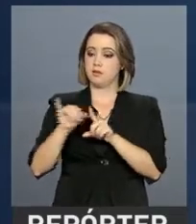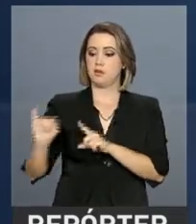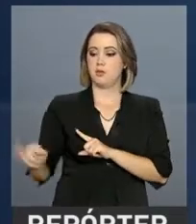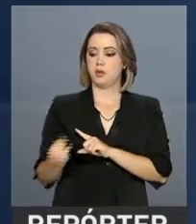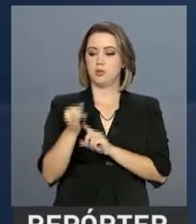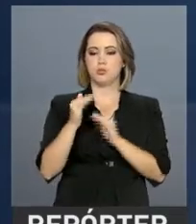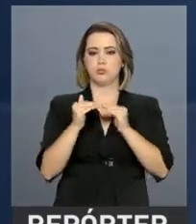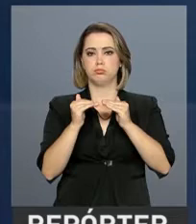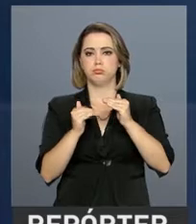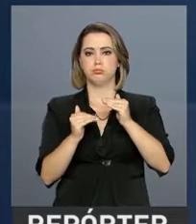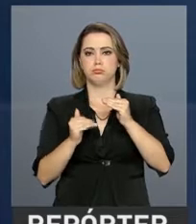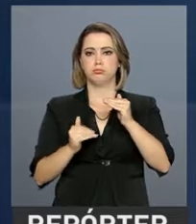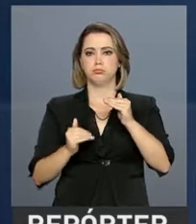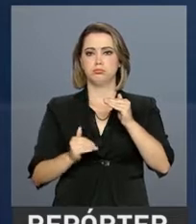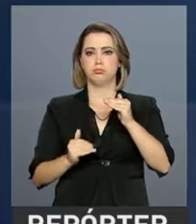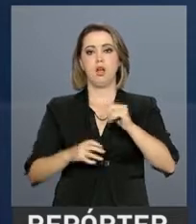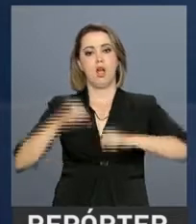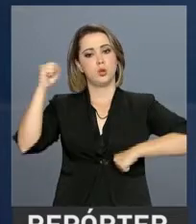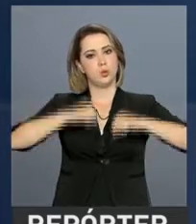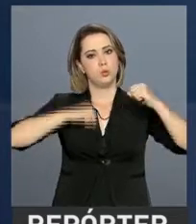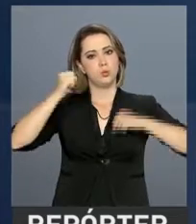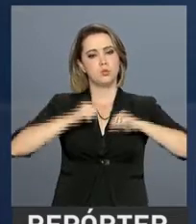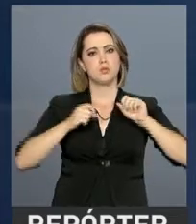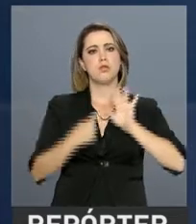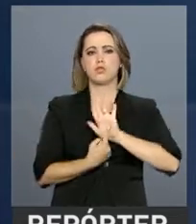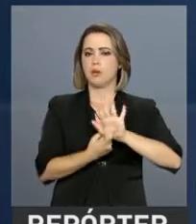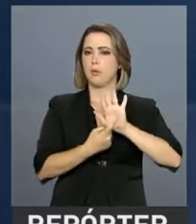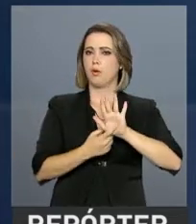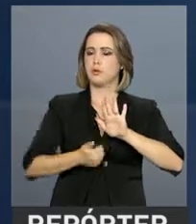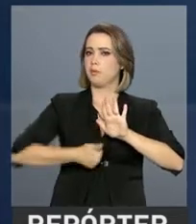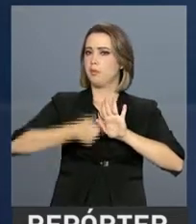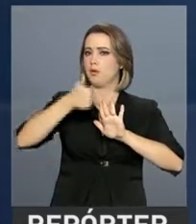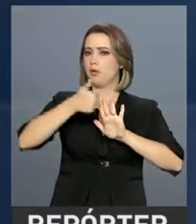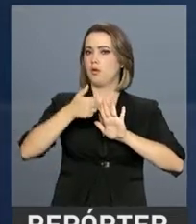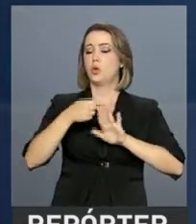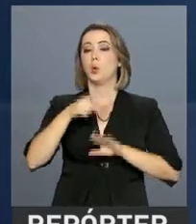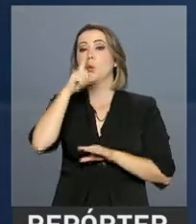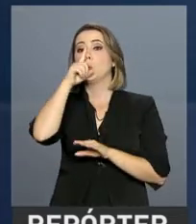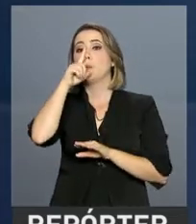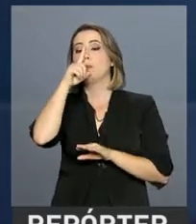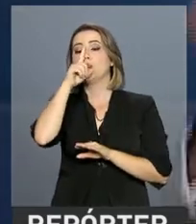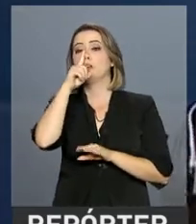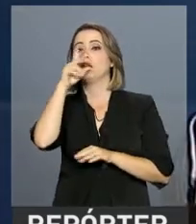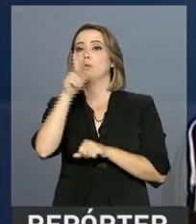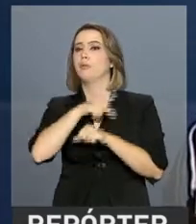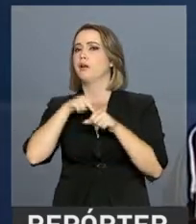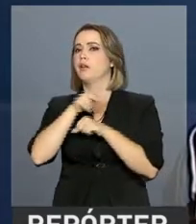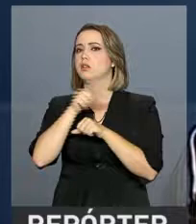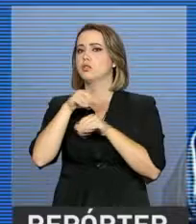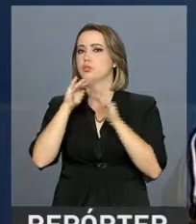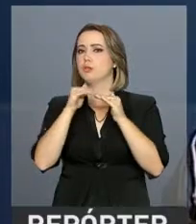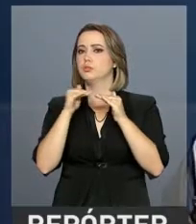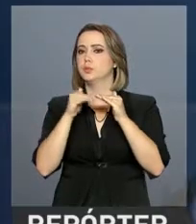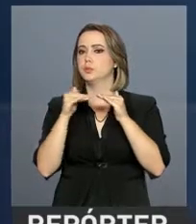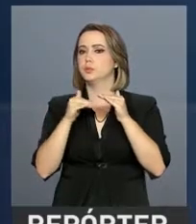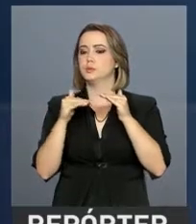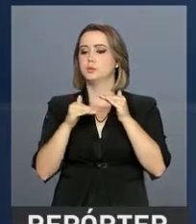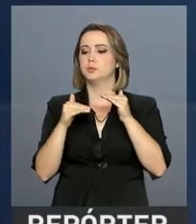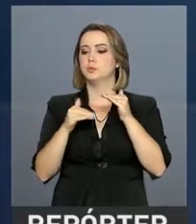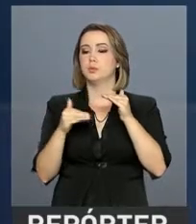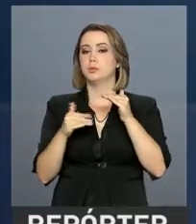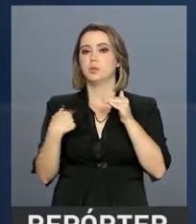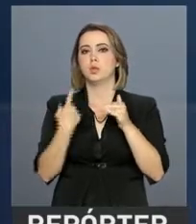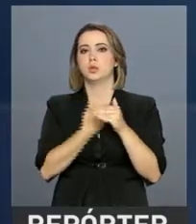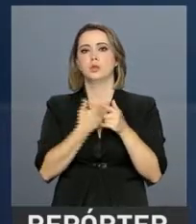industrial da sinais nítidos de recuperação o risco país está em queda convenhamos às vezes nos esquecemos disso que nós